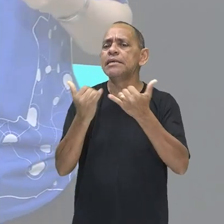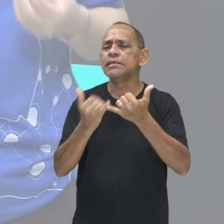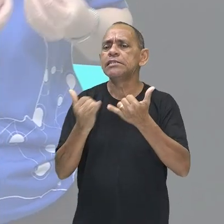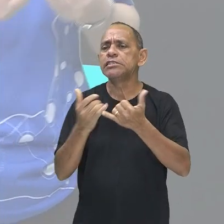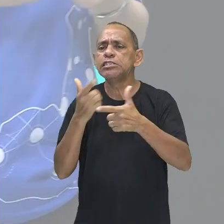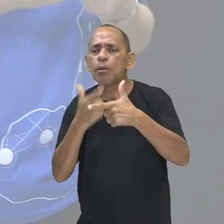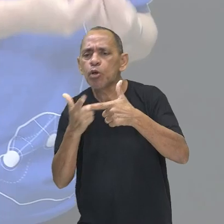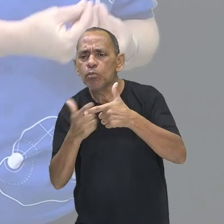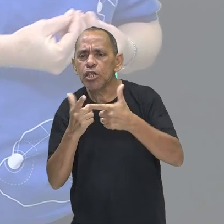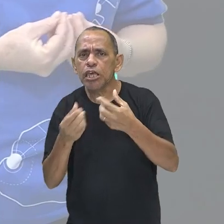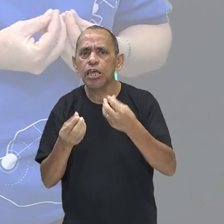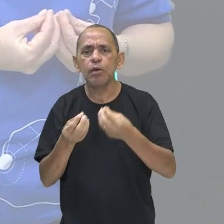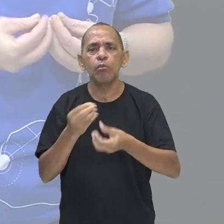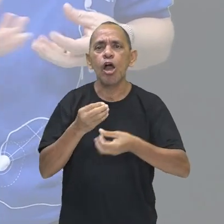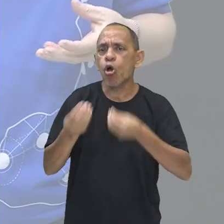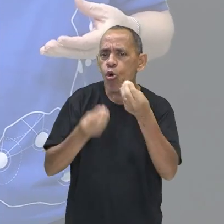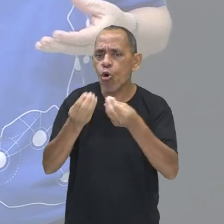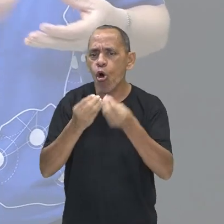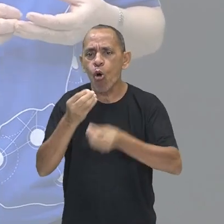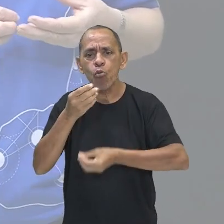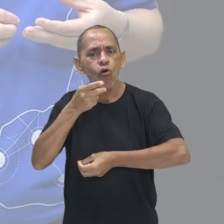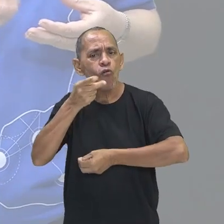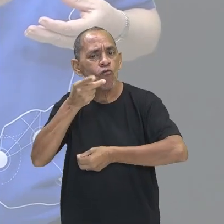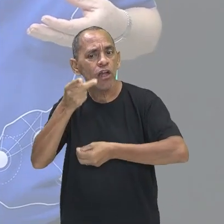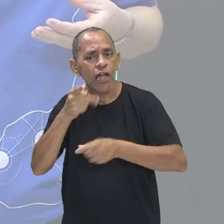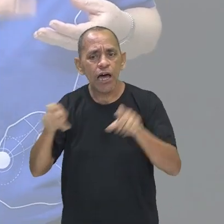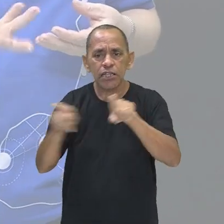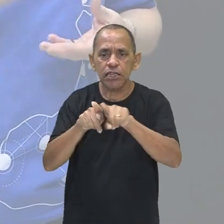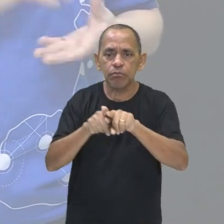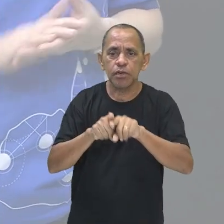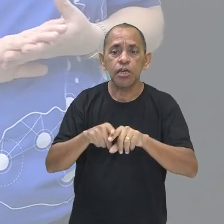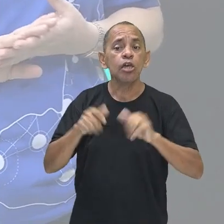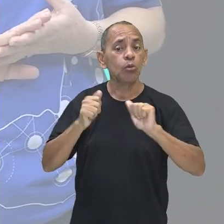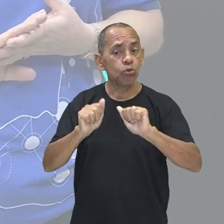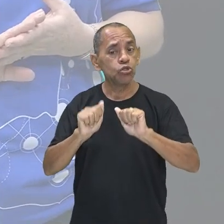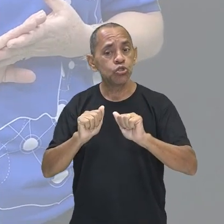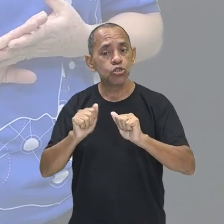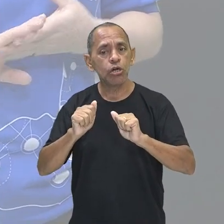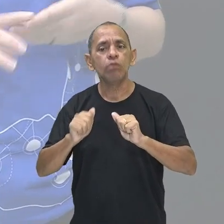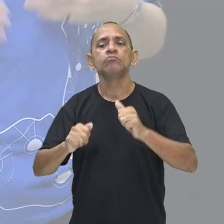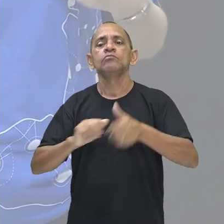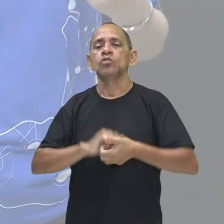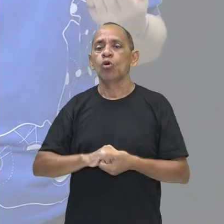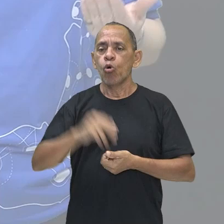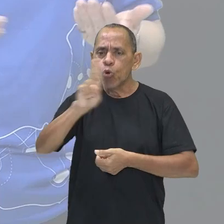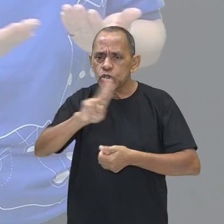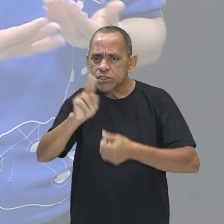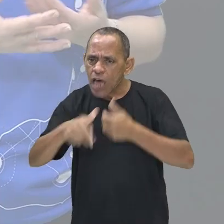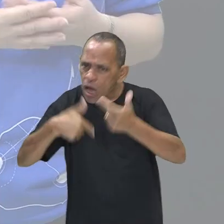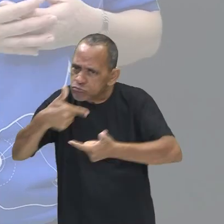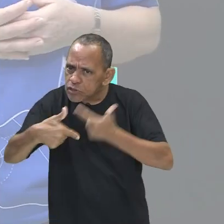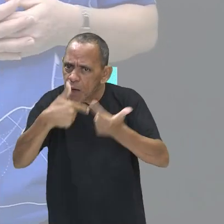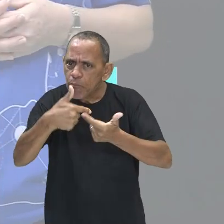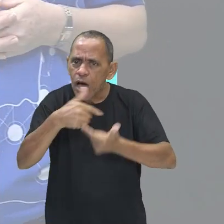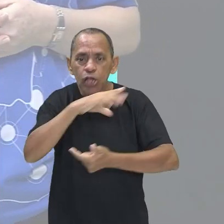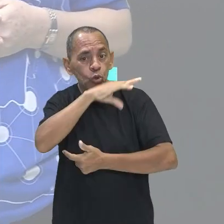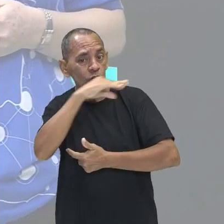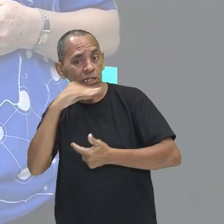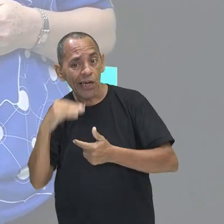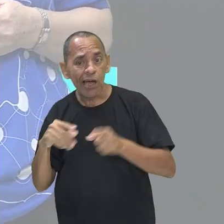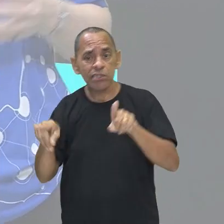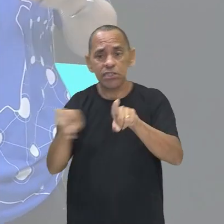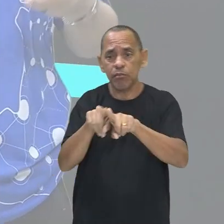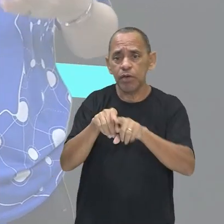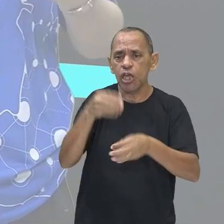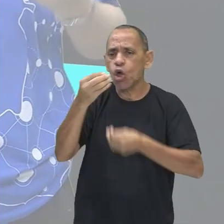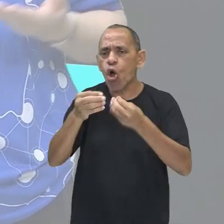ser trabalhado com as crianças. E aí, como eu falei, quando a Arca de Noé, de Vinícius de Moraes, ele cria, né,